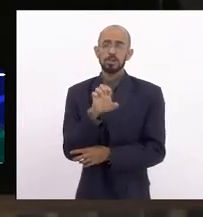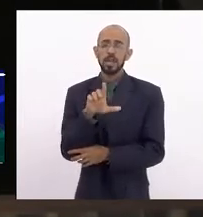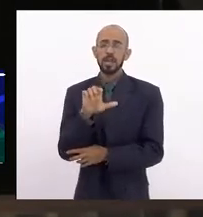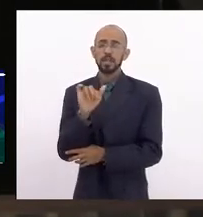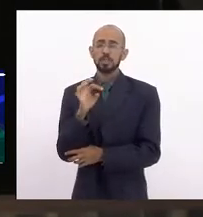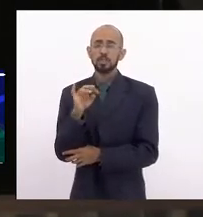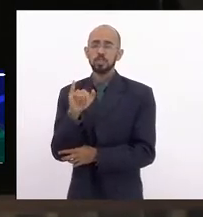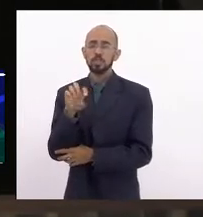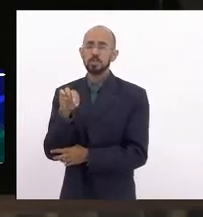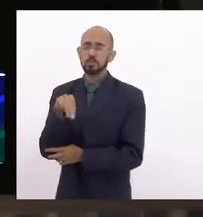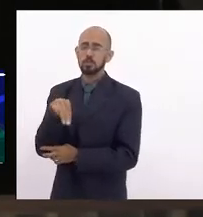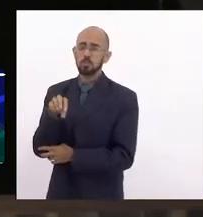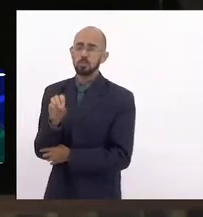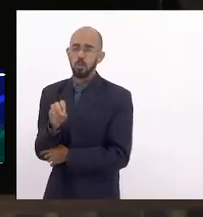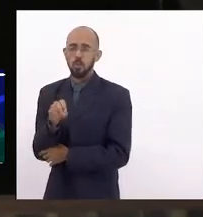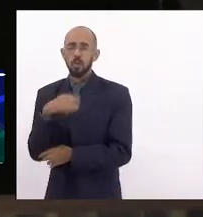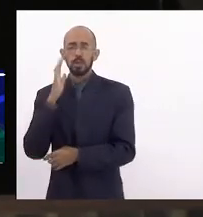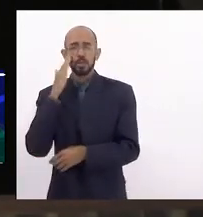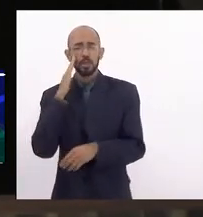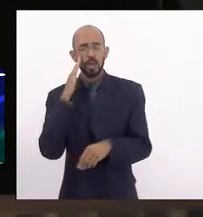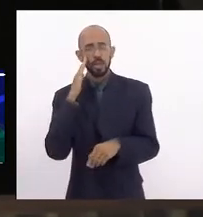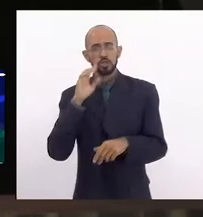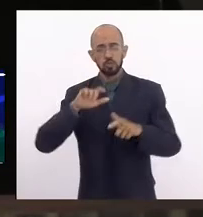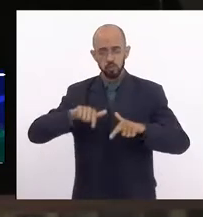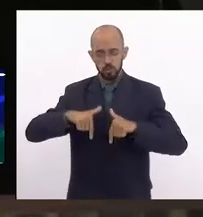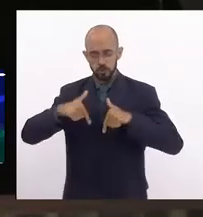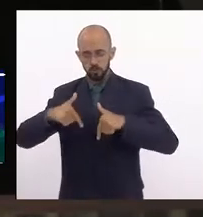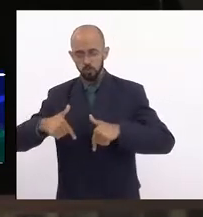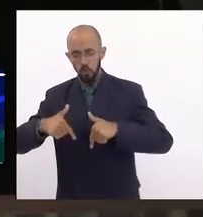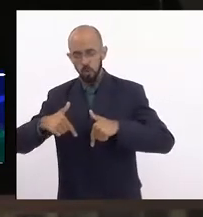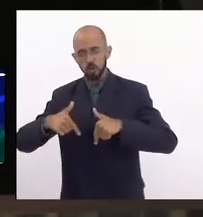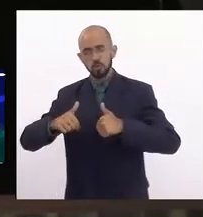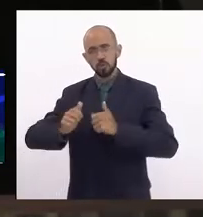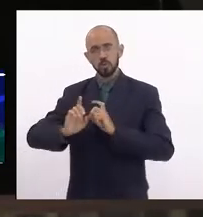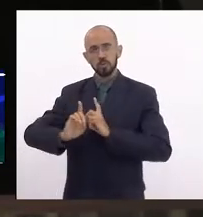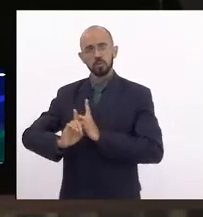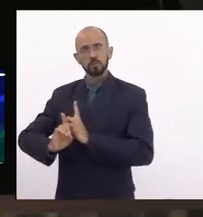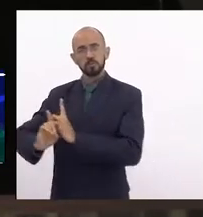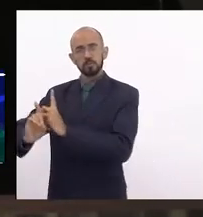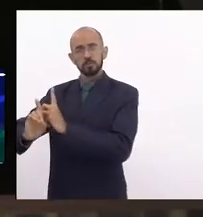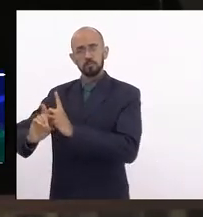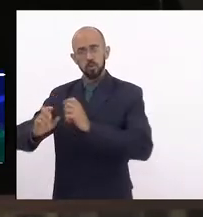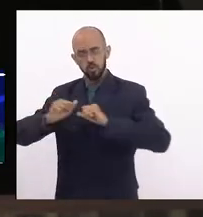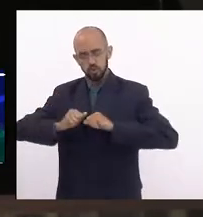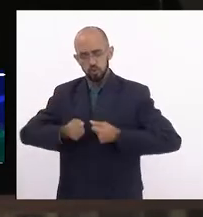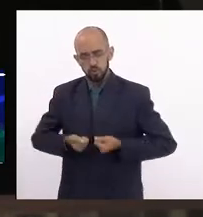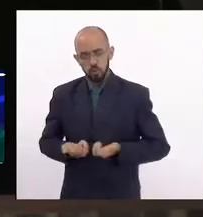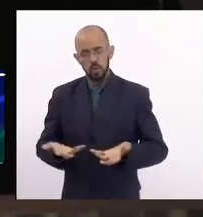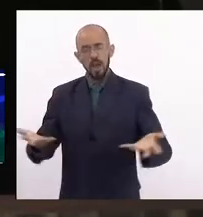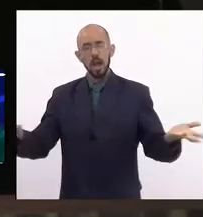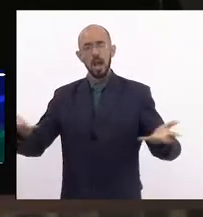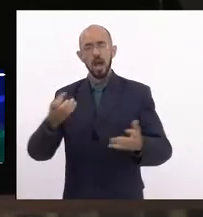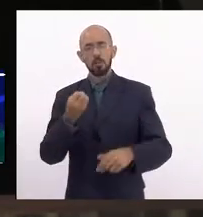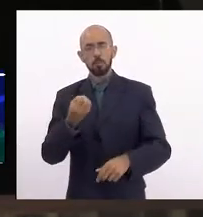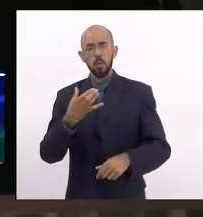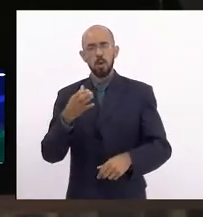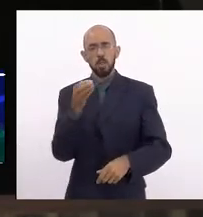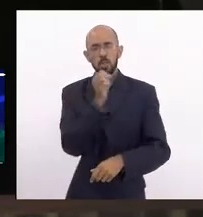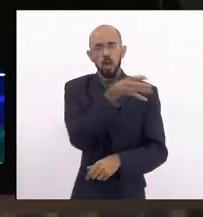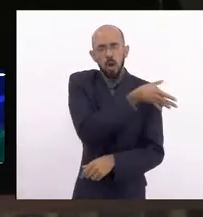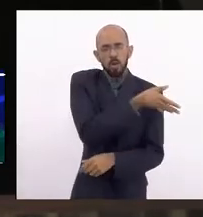entendem o esforço apostólico por estender a boa-nova por meter se